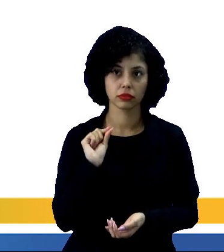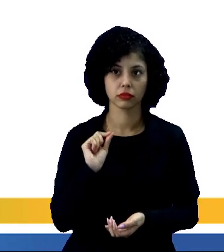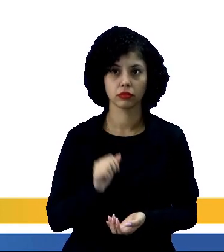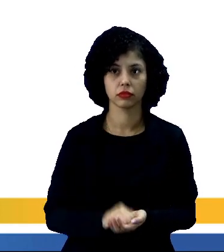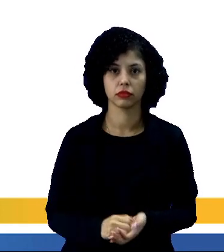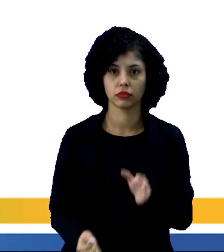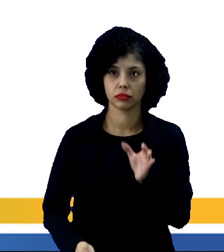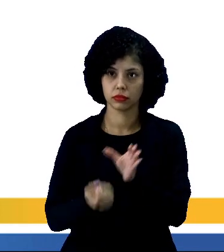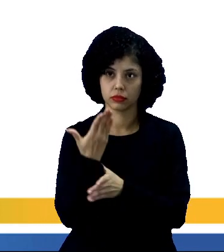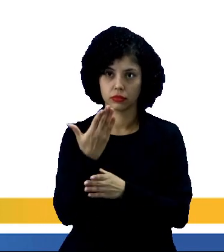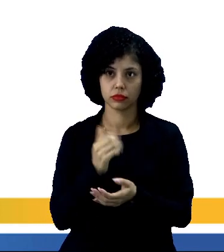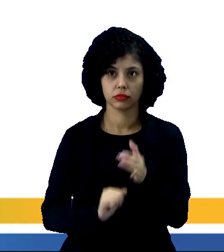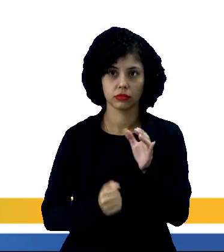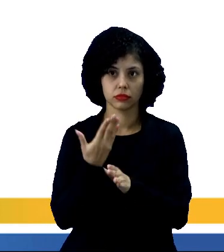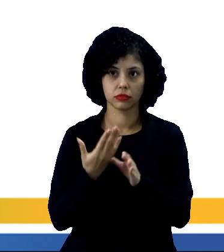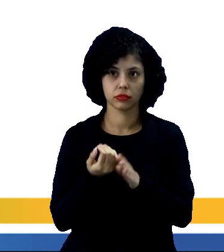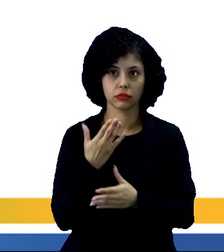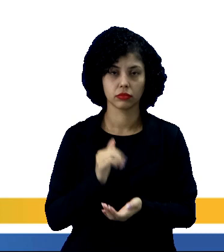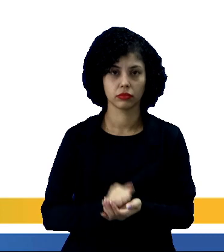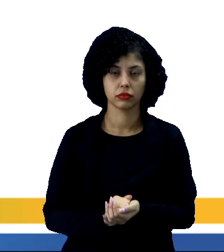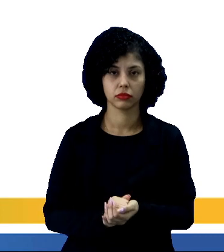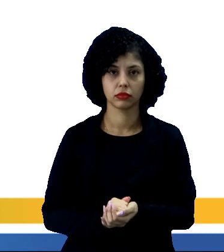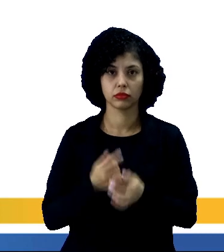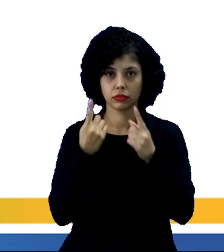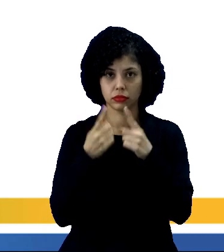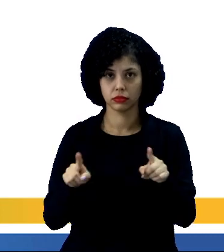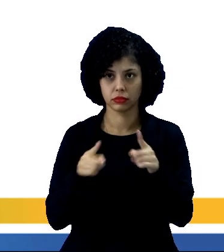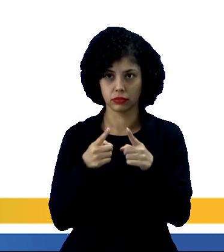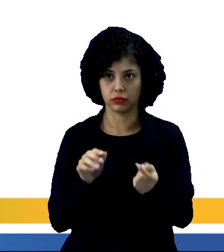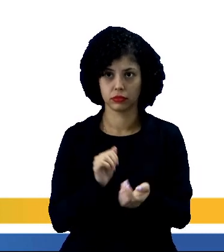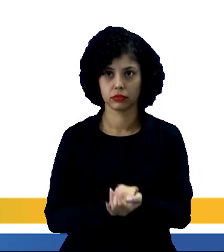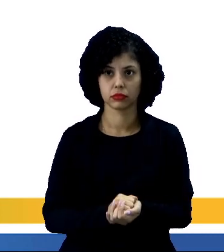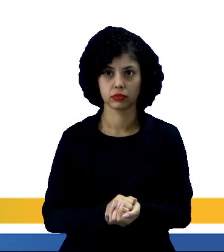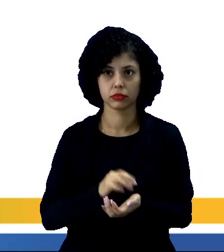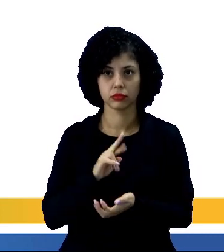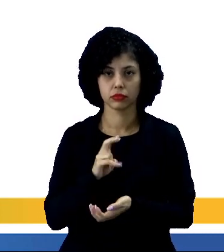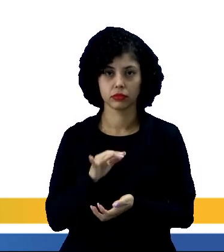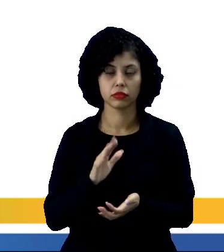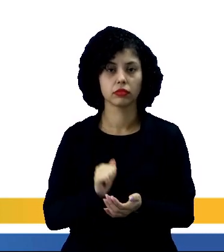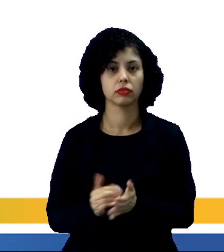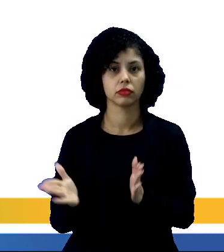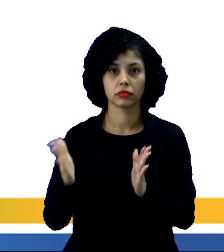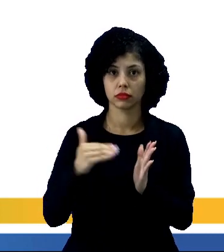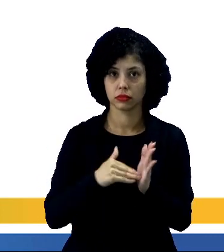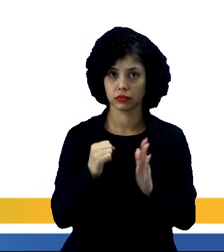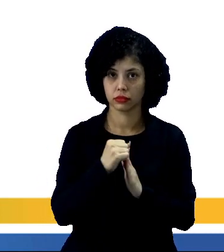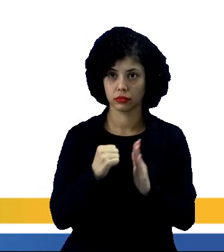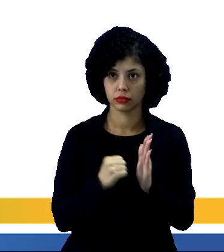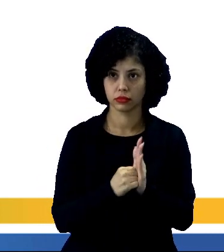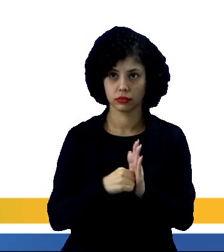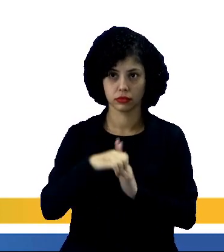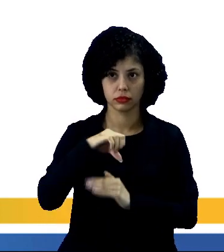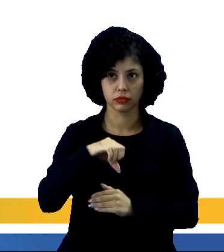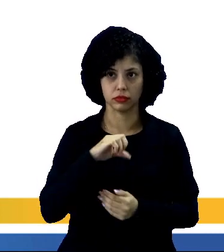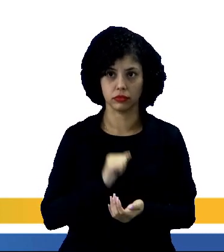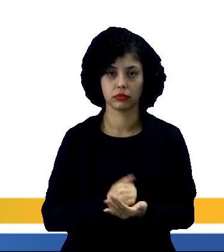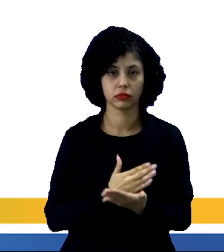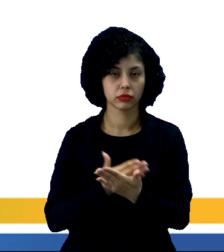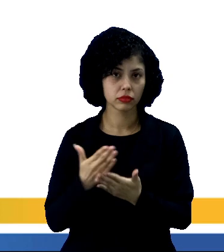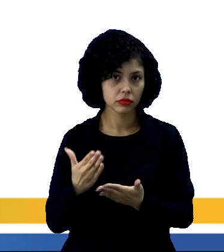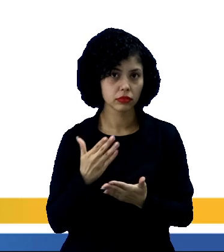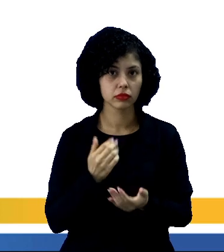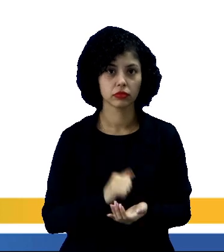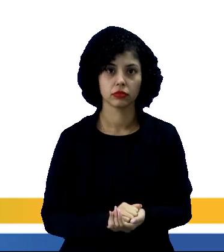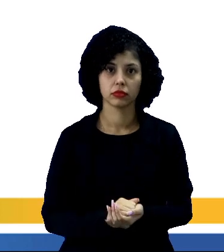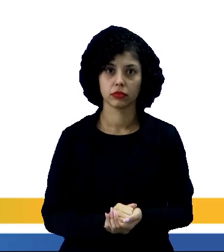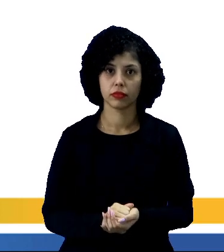da origem. Na reprodução automática de música, pode ser rastreada até ao século IX, tá? Então já começa